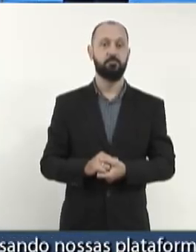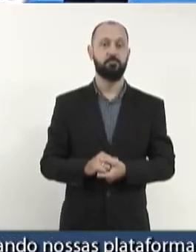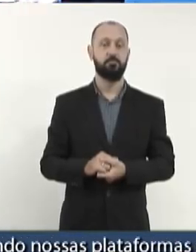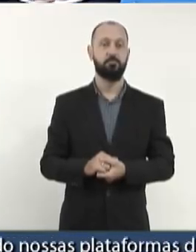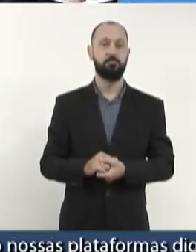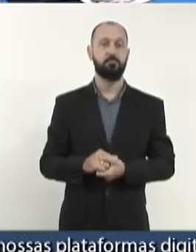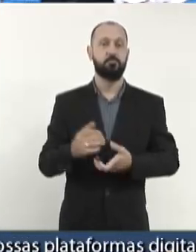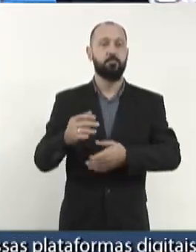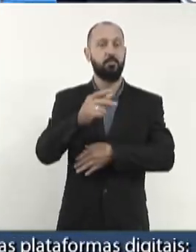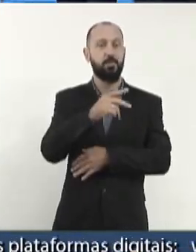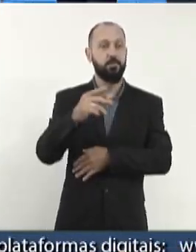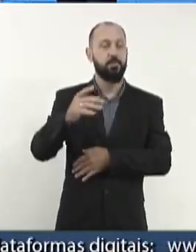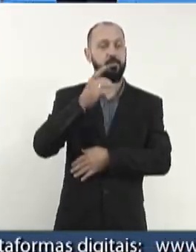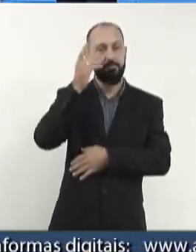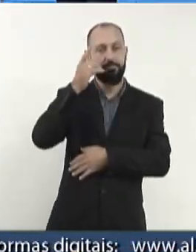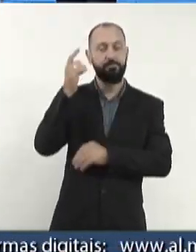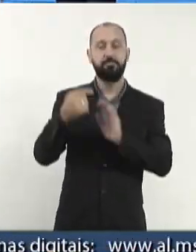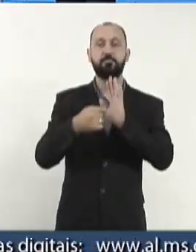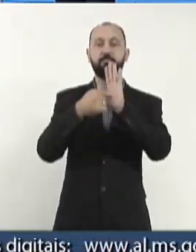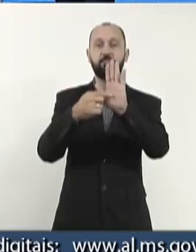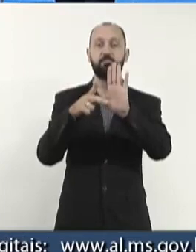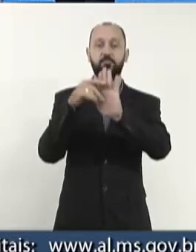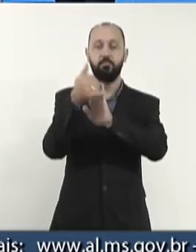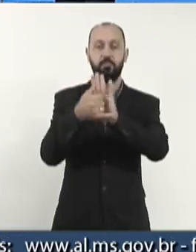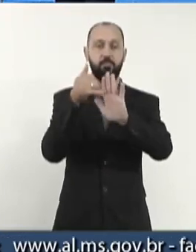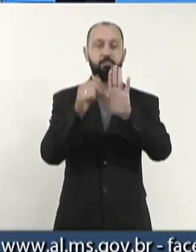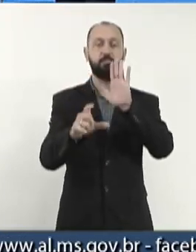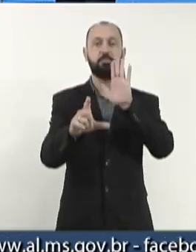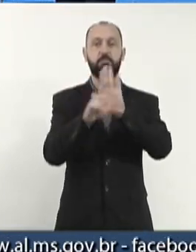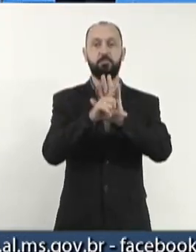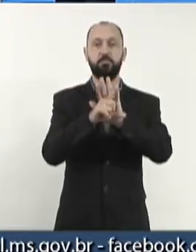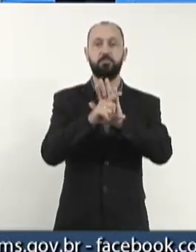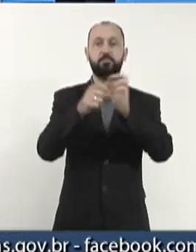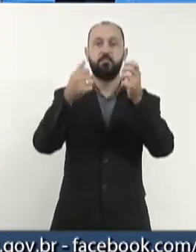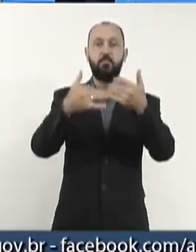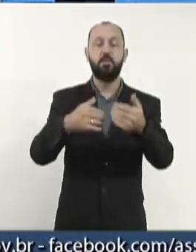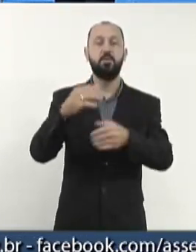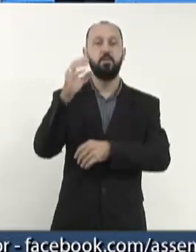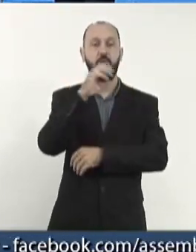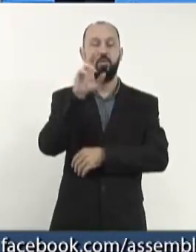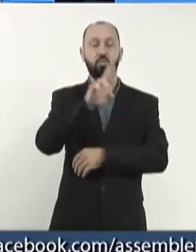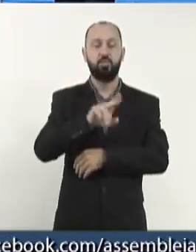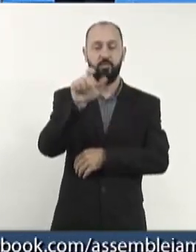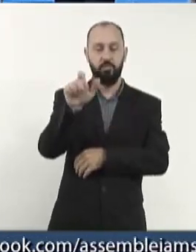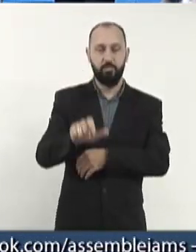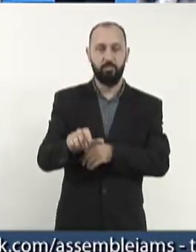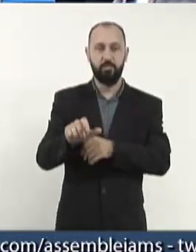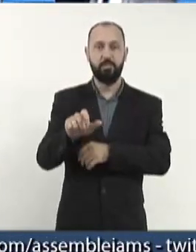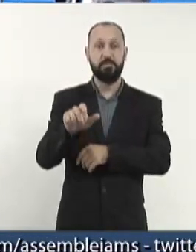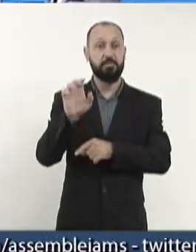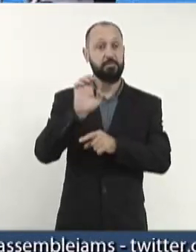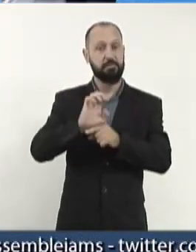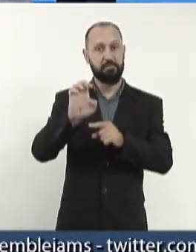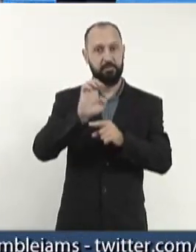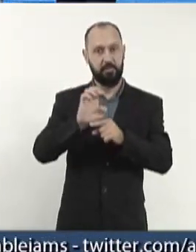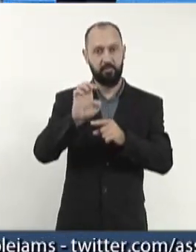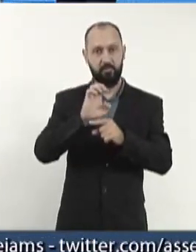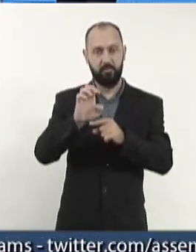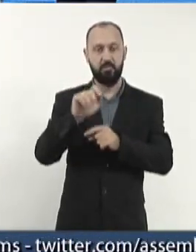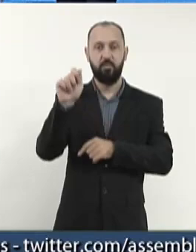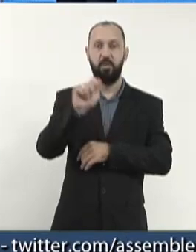Senhor presidente, senhores deputados, quero apresentar aqui um projeto de lei que declara de utilidade pública estadual